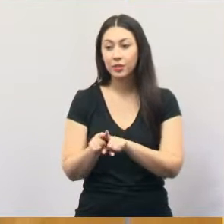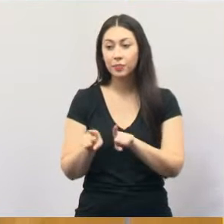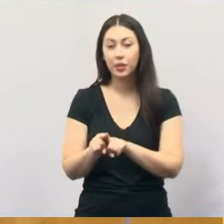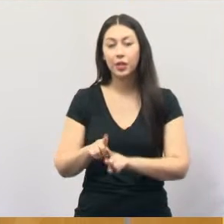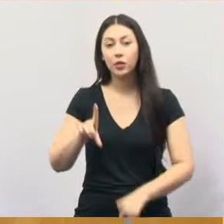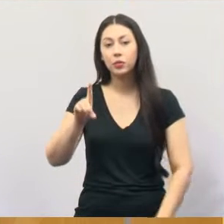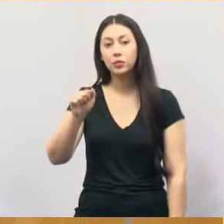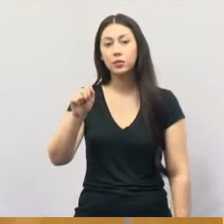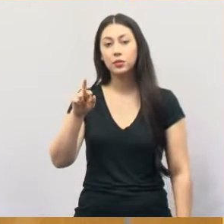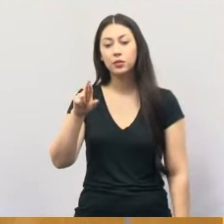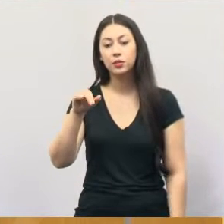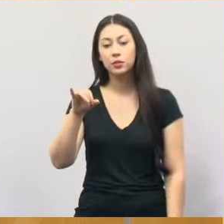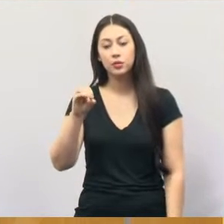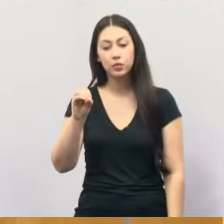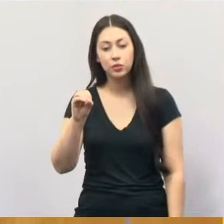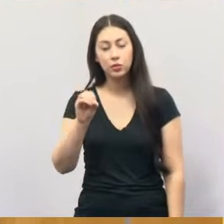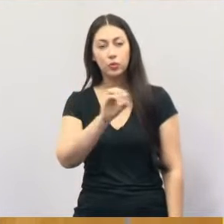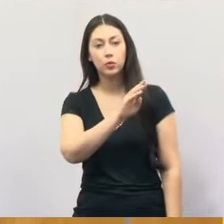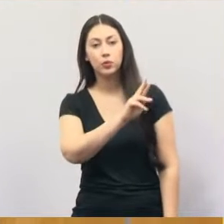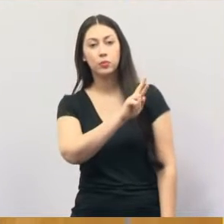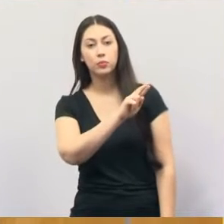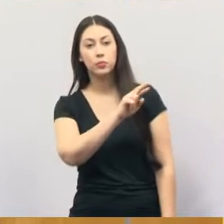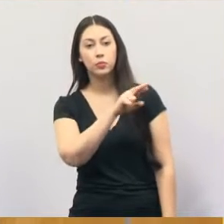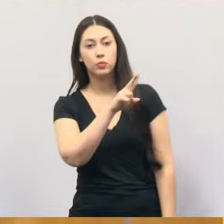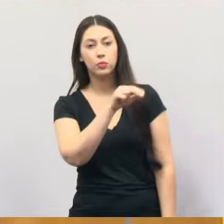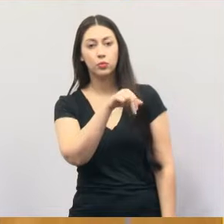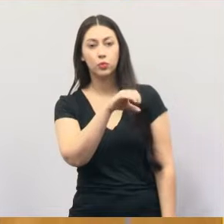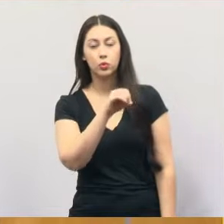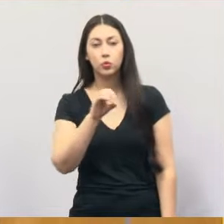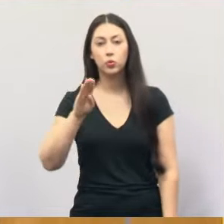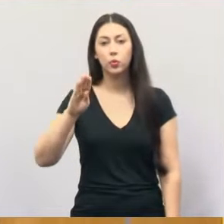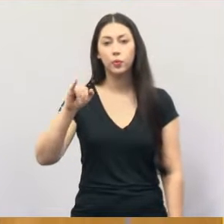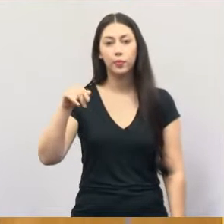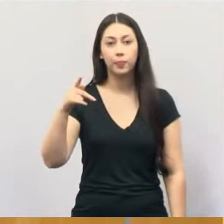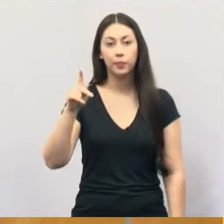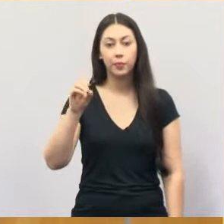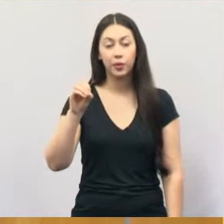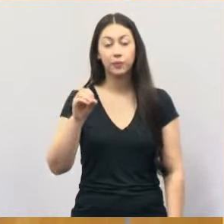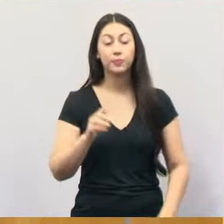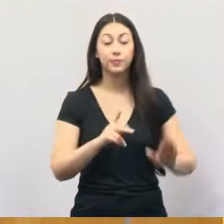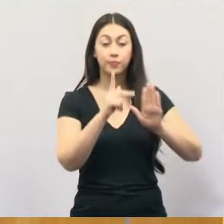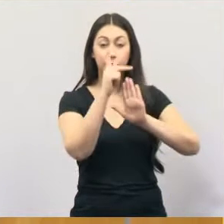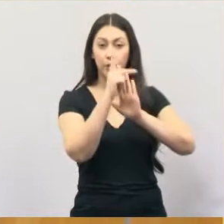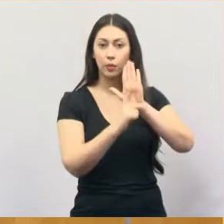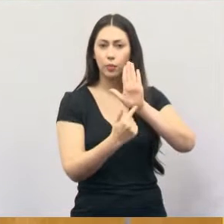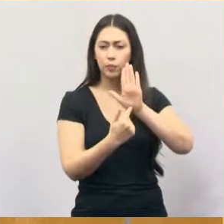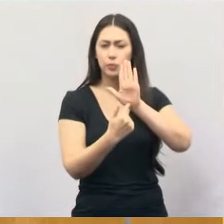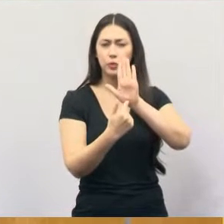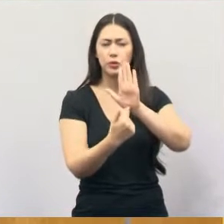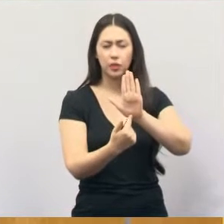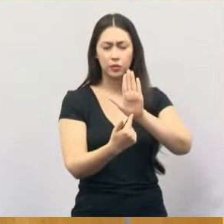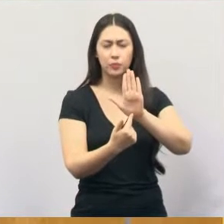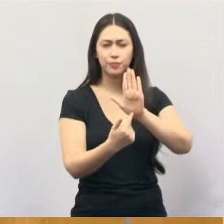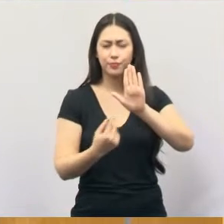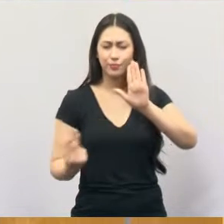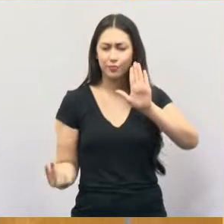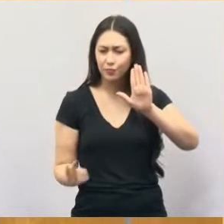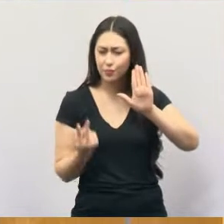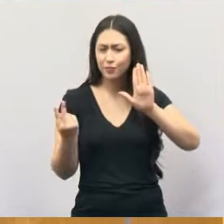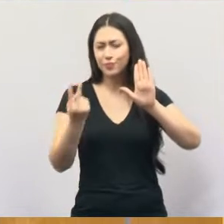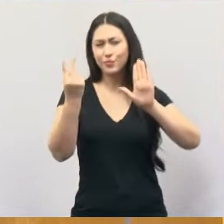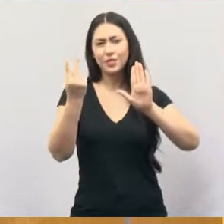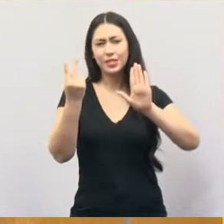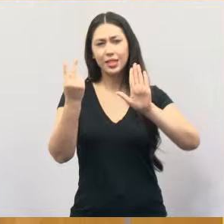ex-vereador Dario, do Bruno e do Binho. Esse projeto que vem valorizar a